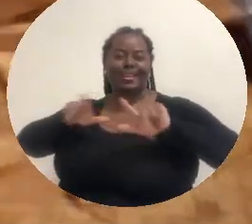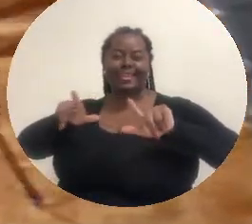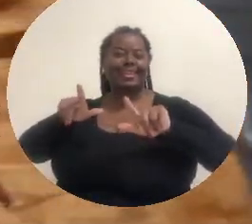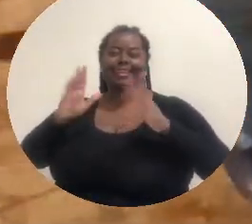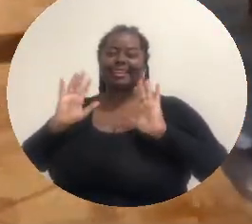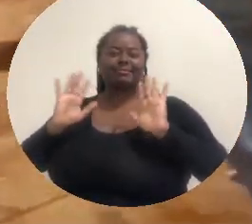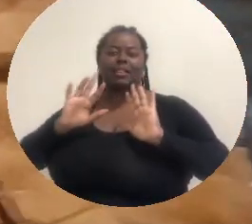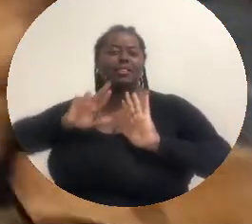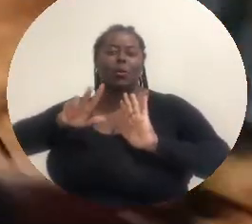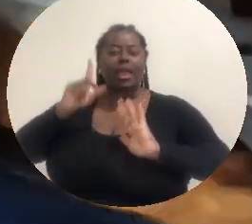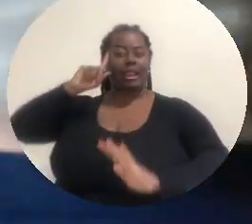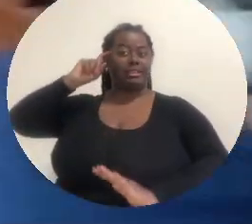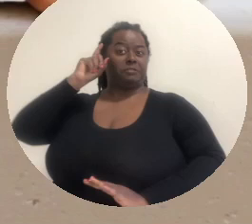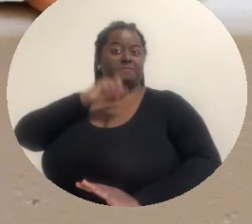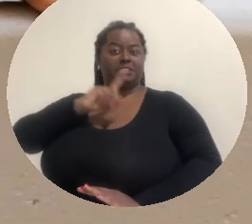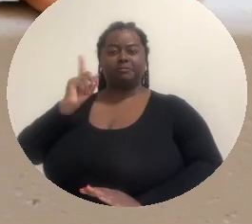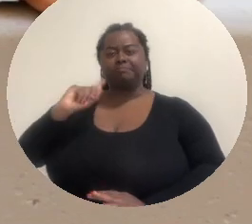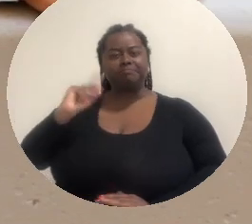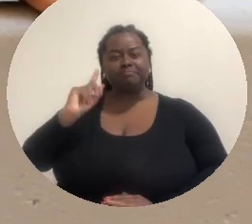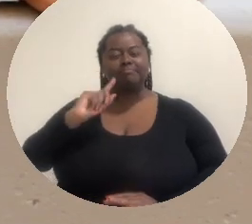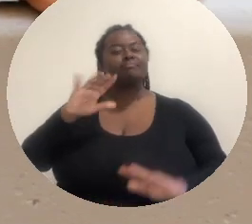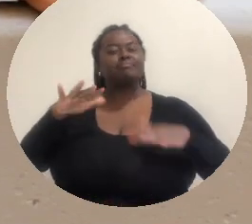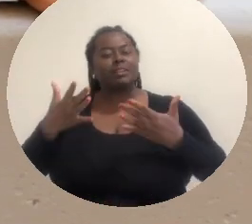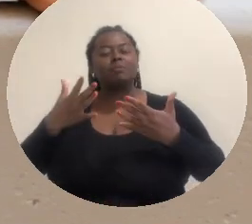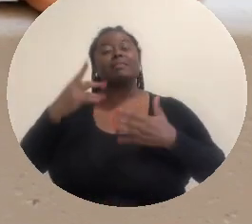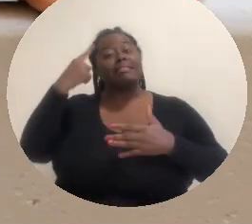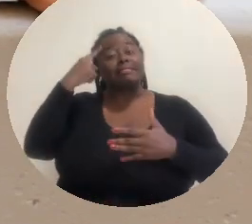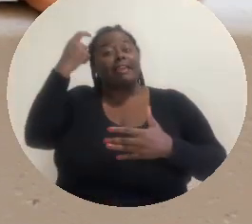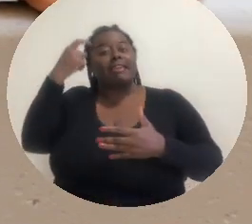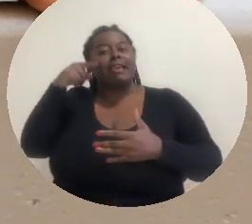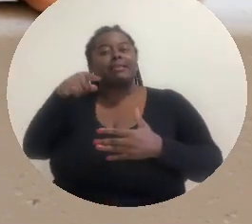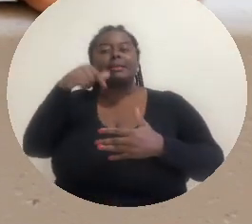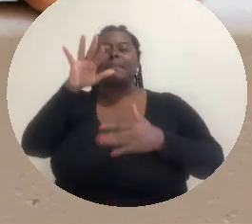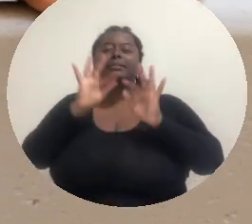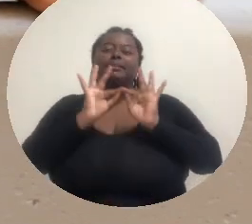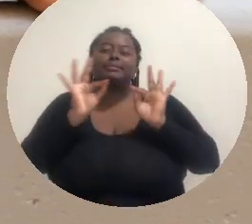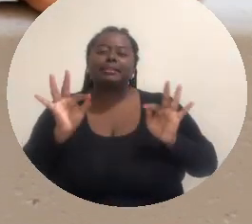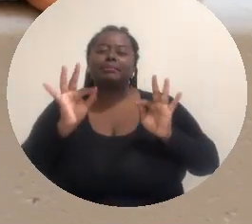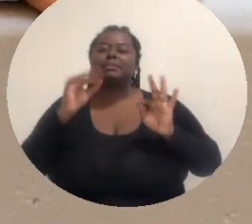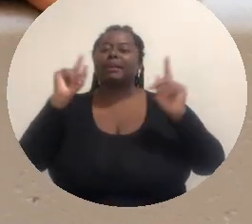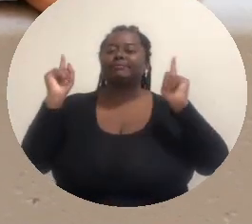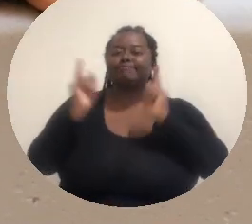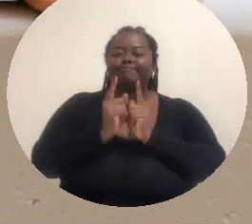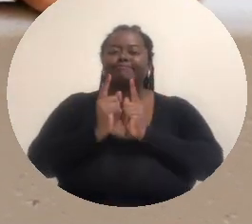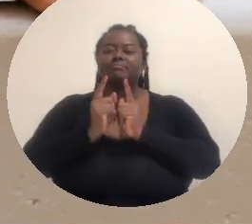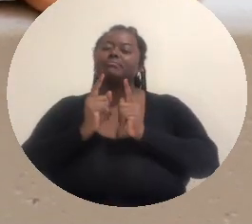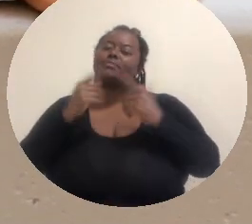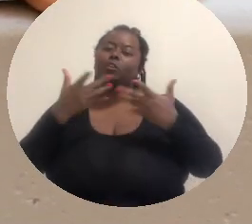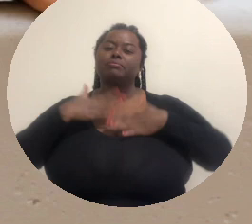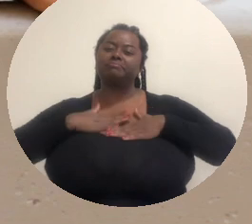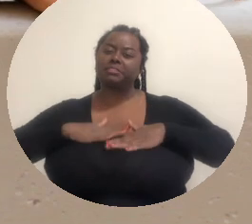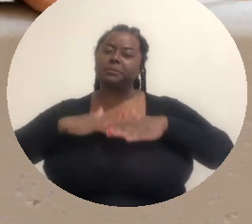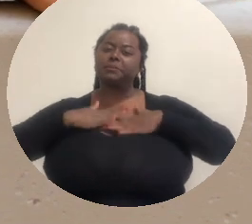era algo muito difícil de fazer. E por ter sido uma ideia muito mais simples, muito mais curta, foi